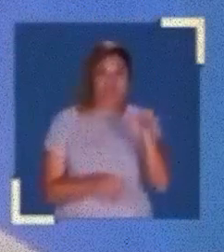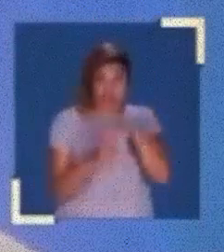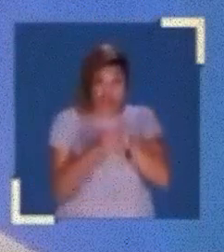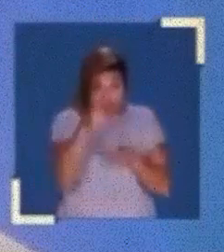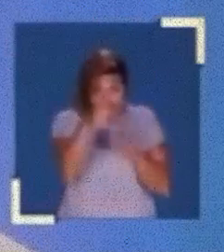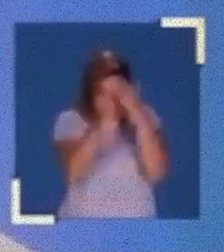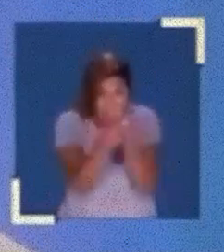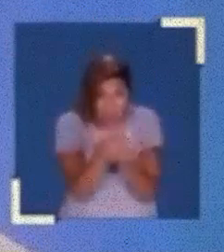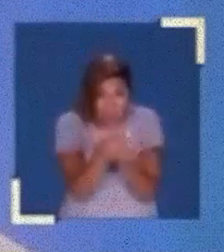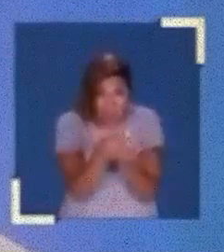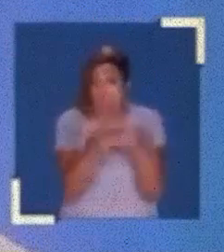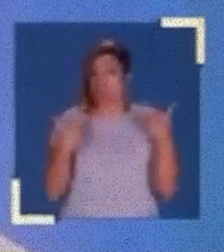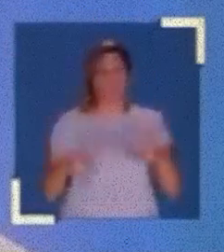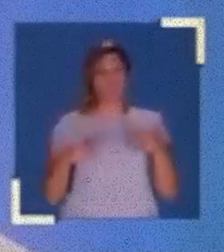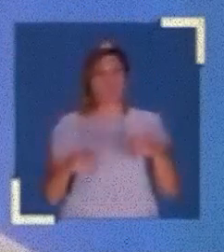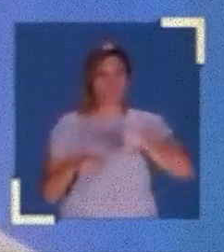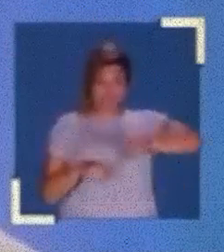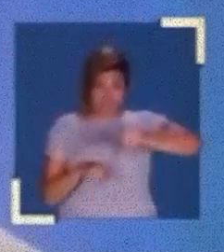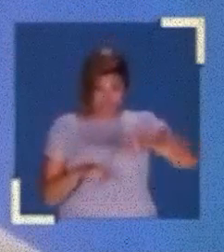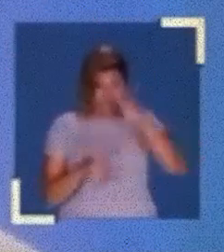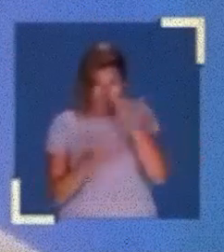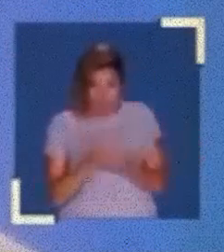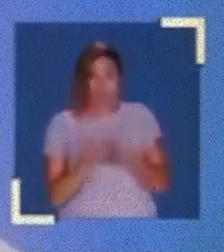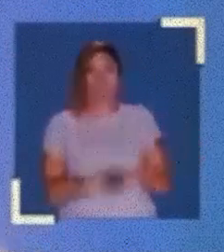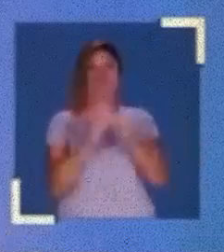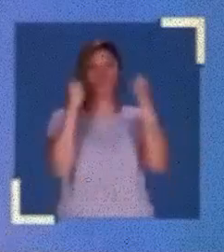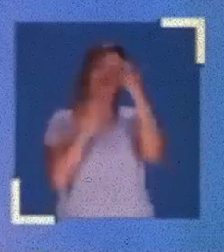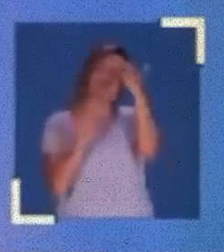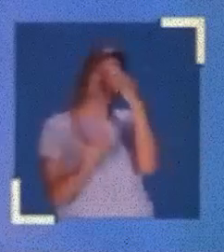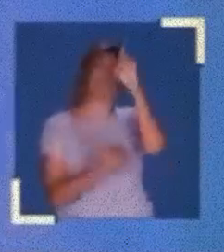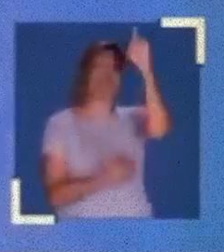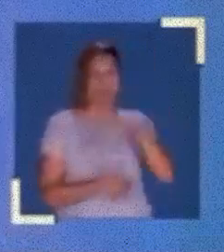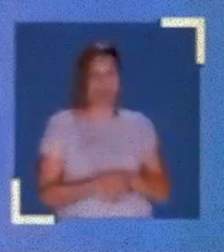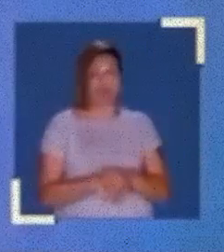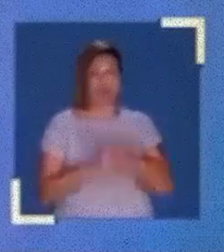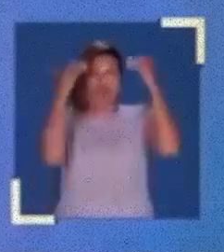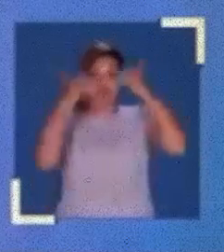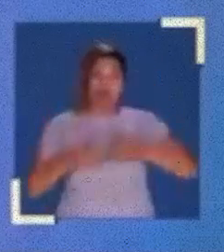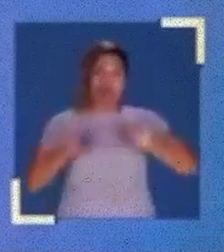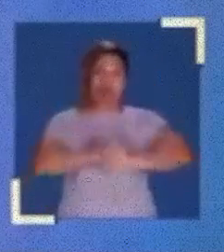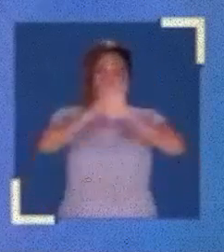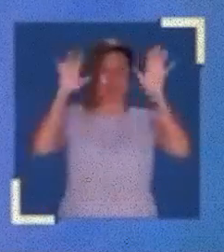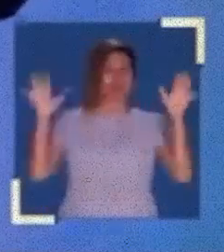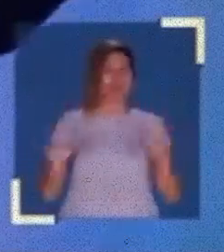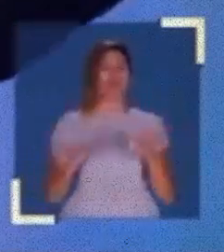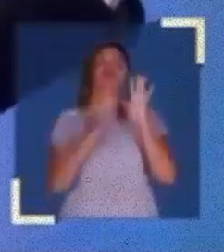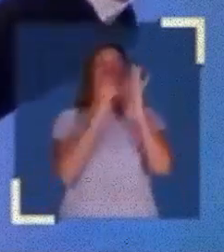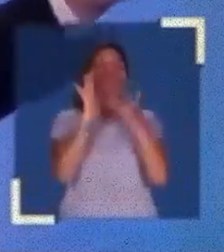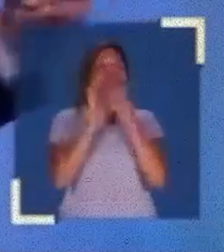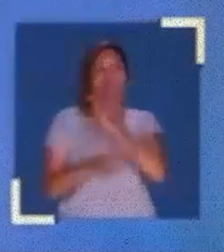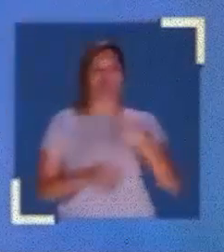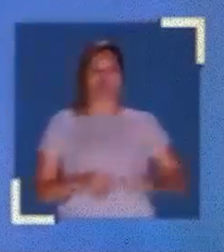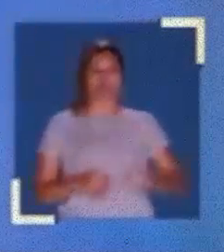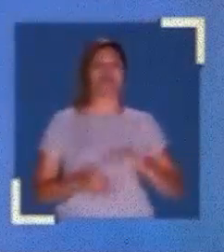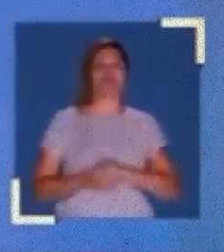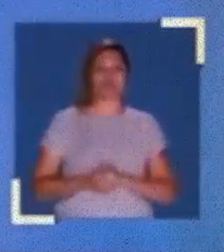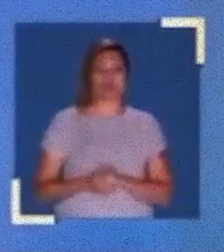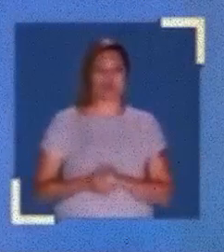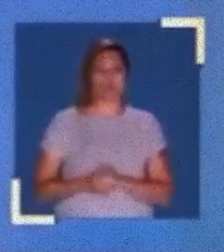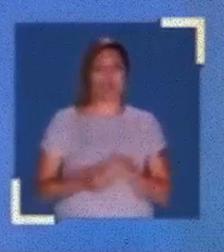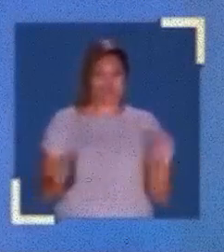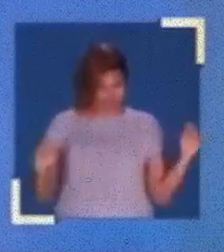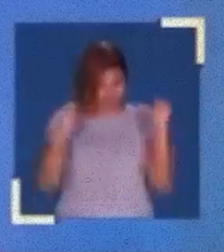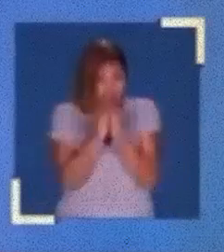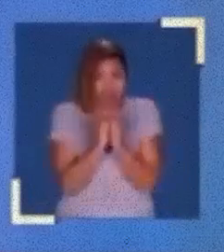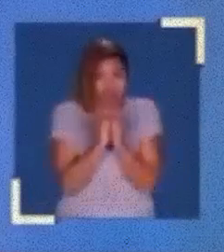você quer isso sem fé é impossível agradar é toda honra e toda glória seja dada ao nosso senhor Jesus Cristo disse a todos que